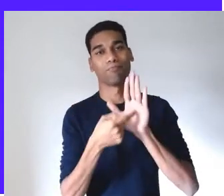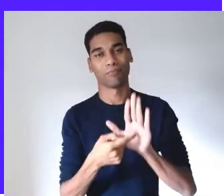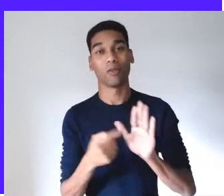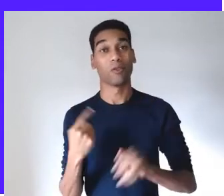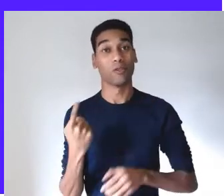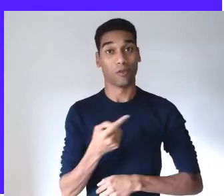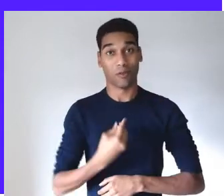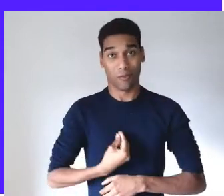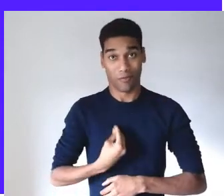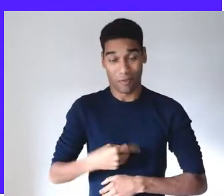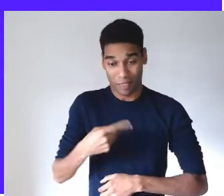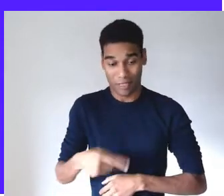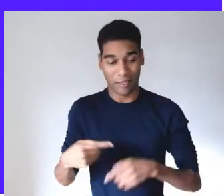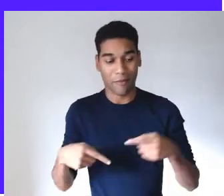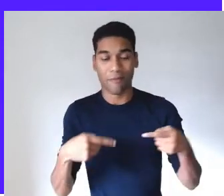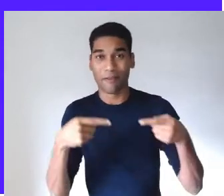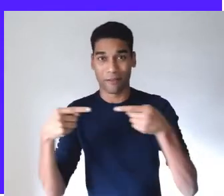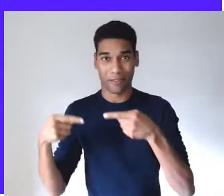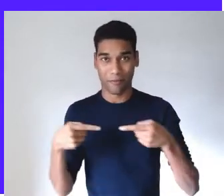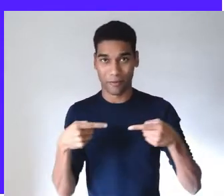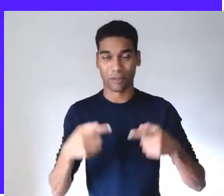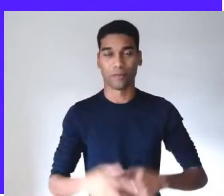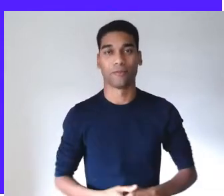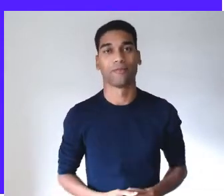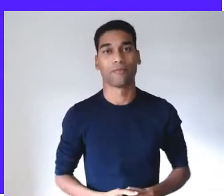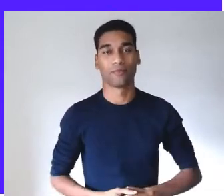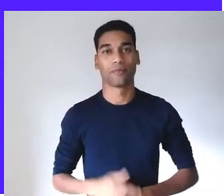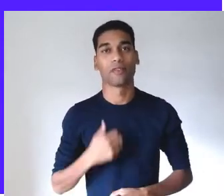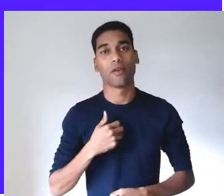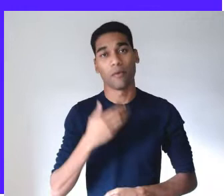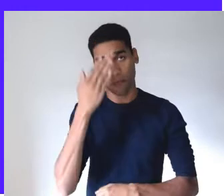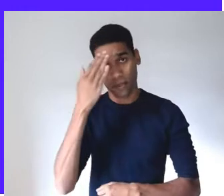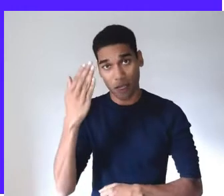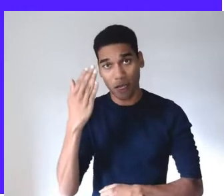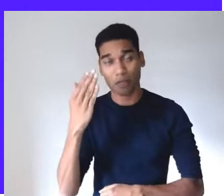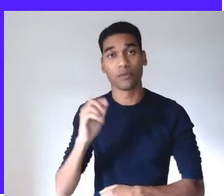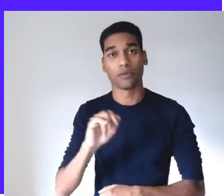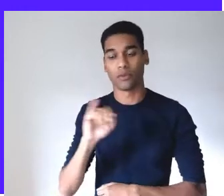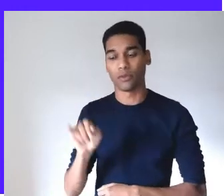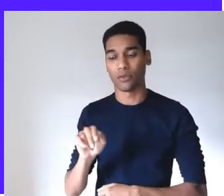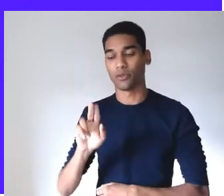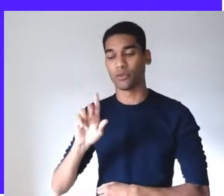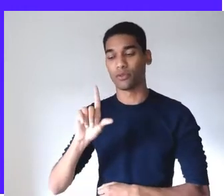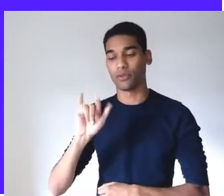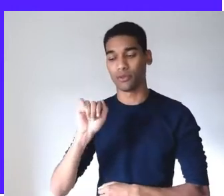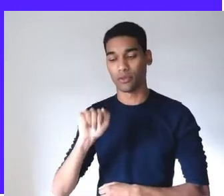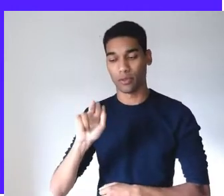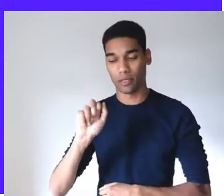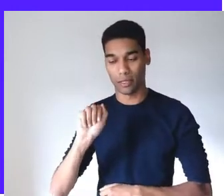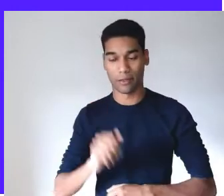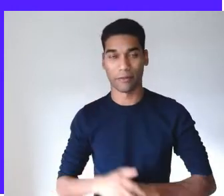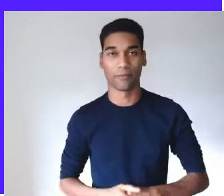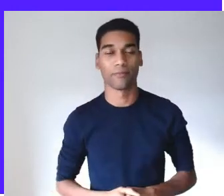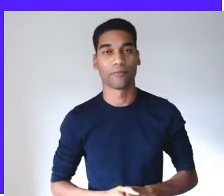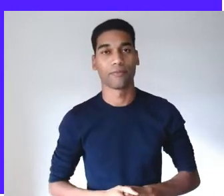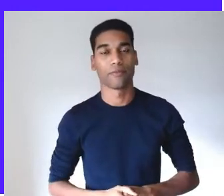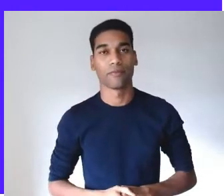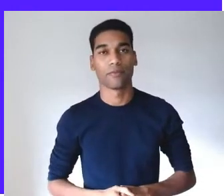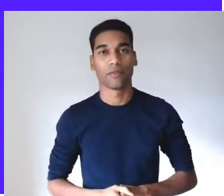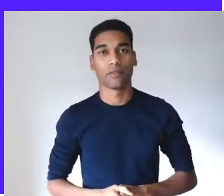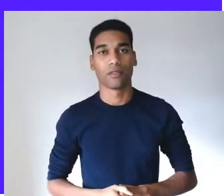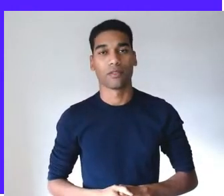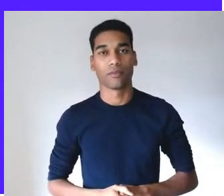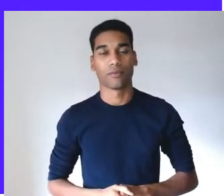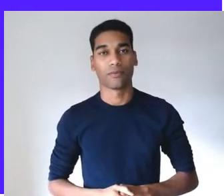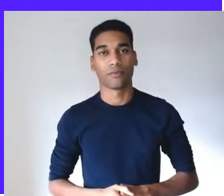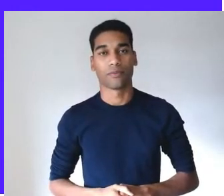Obrigado, Juliana. A Adriana, acho que ia falar isso, levantou a mão. Eu queria, não, em algum momento, comentar a fala, as falas